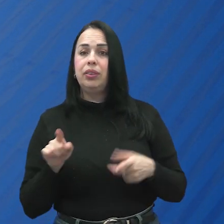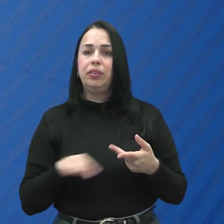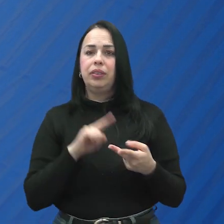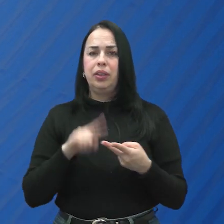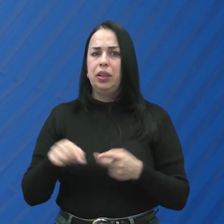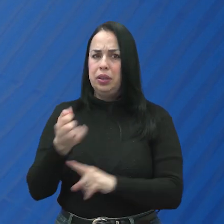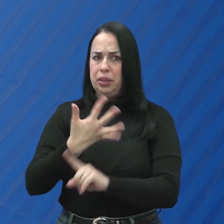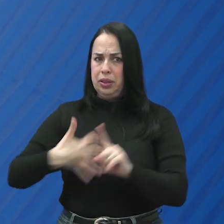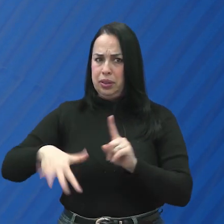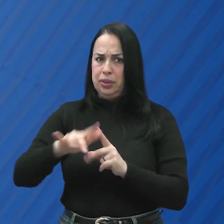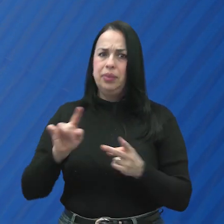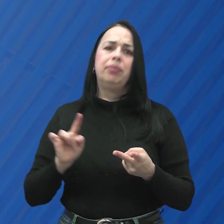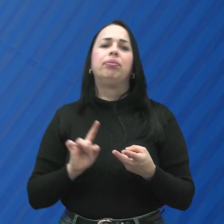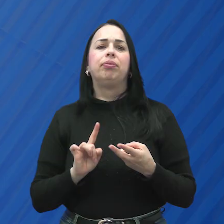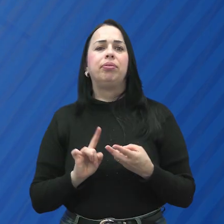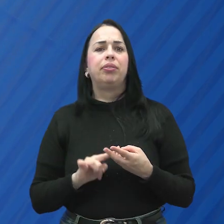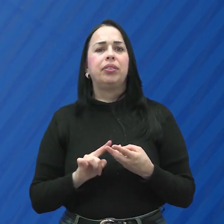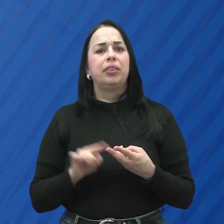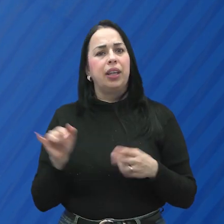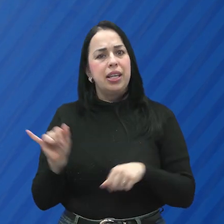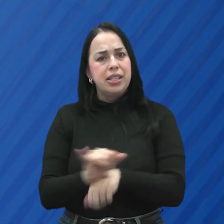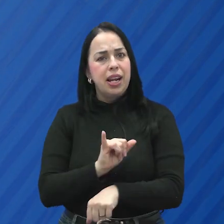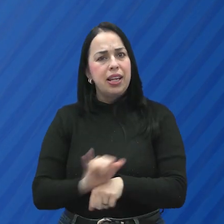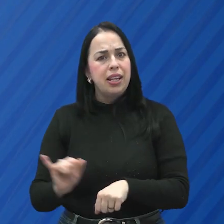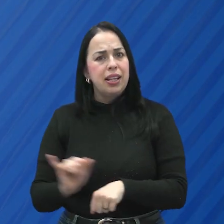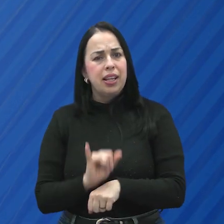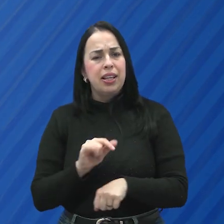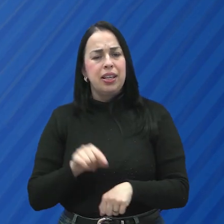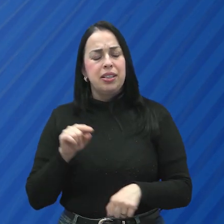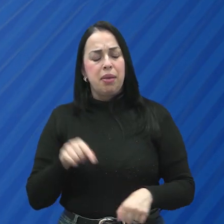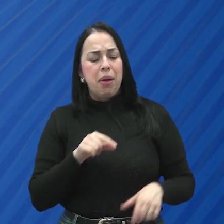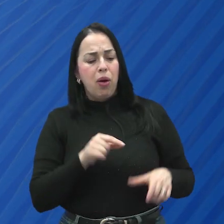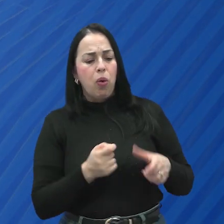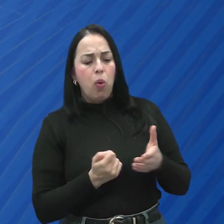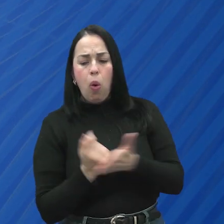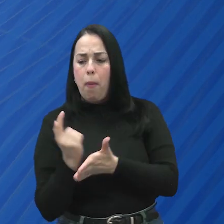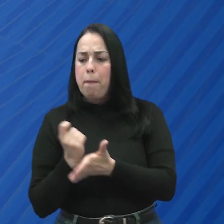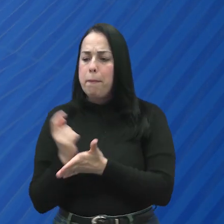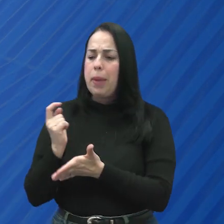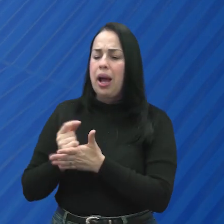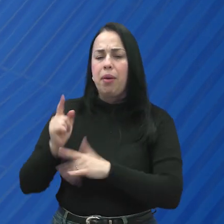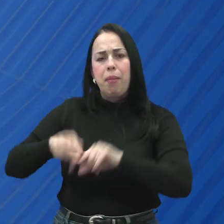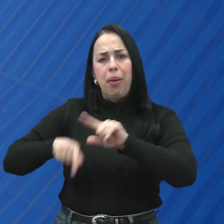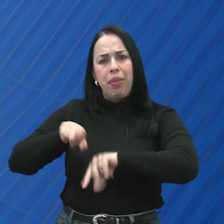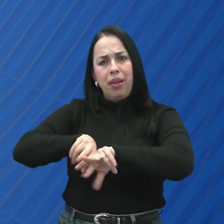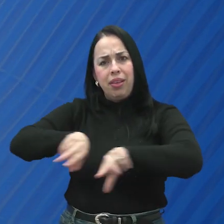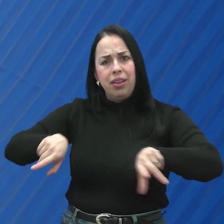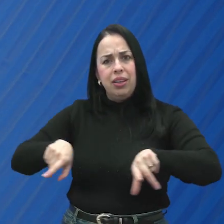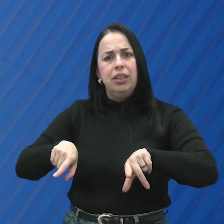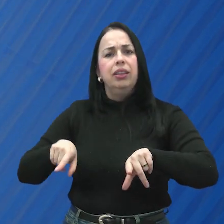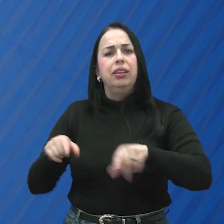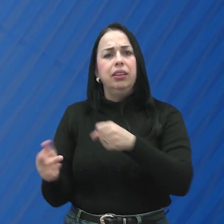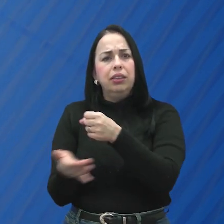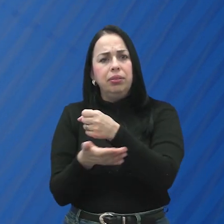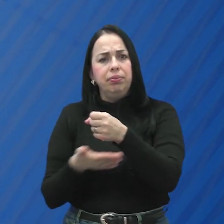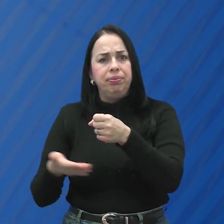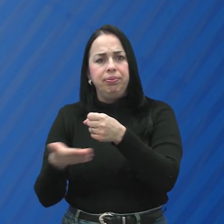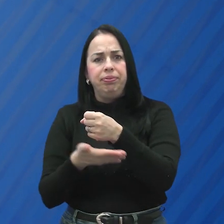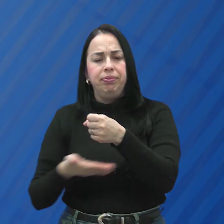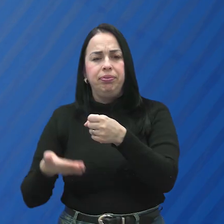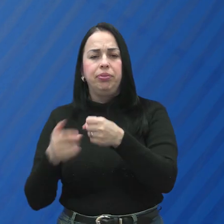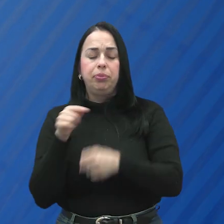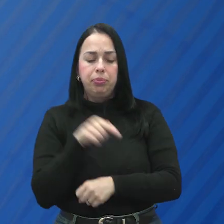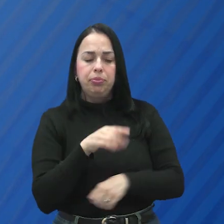sanitários, ambientais e de produção, mecanismos de apoio para a aquisição dos insumos e equipamentos